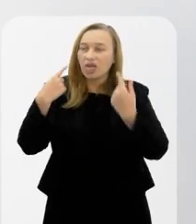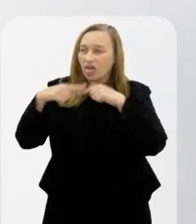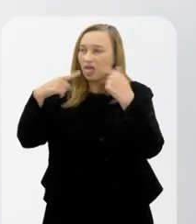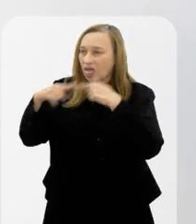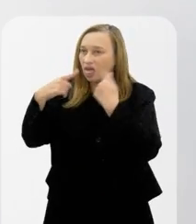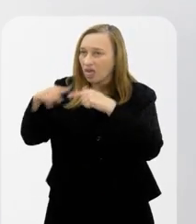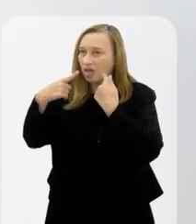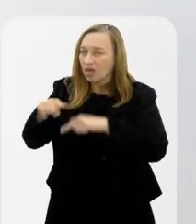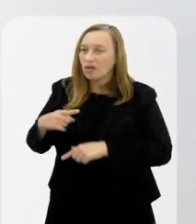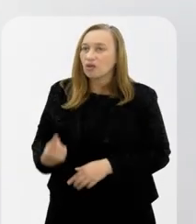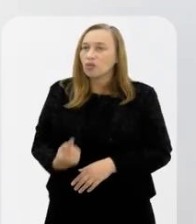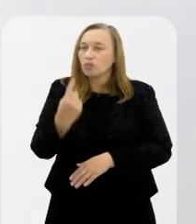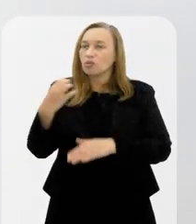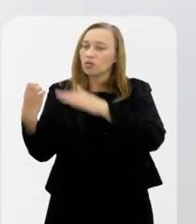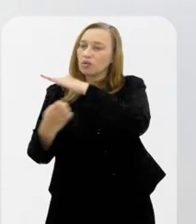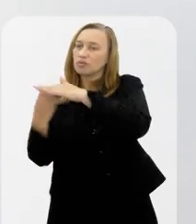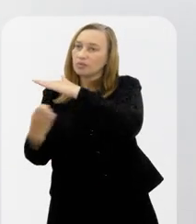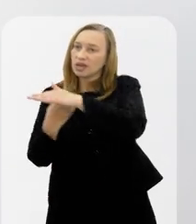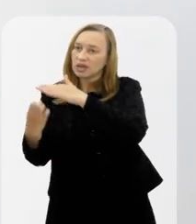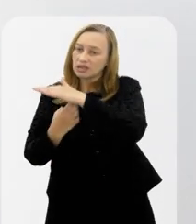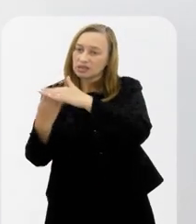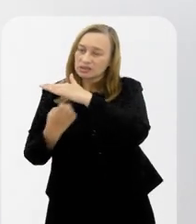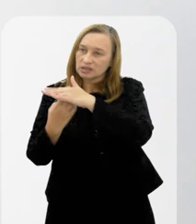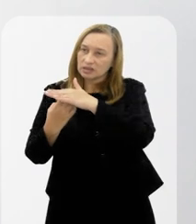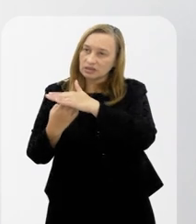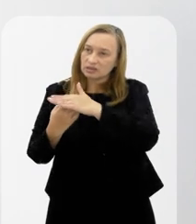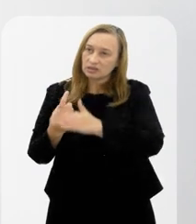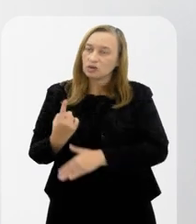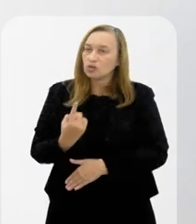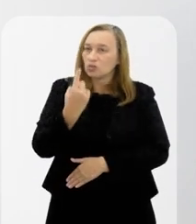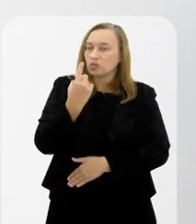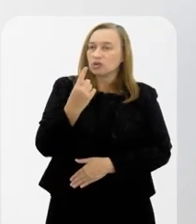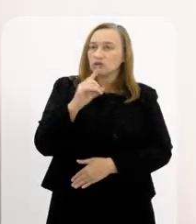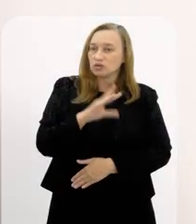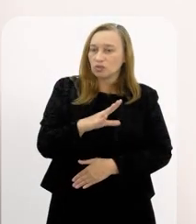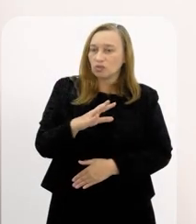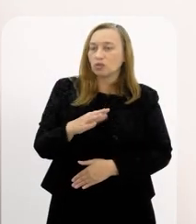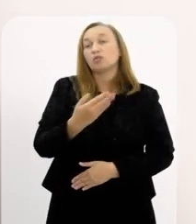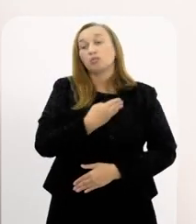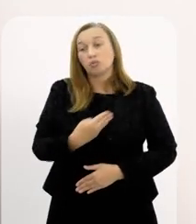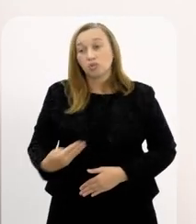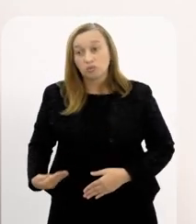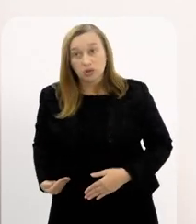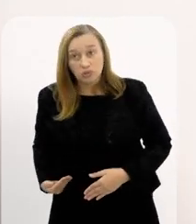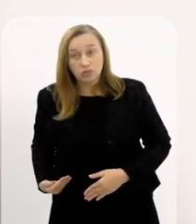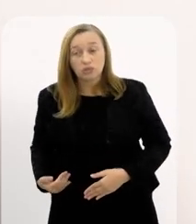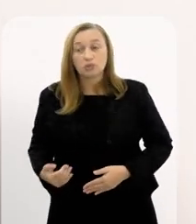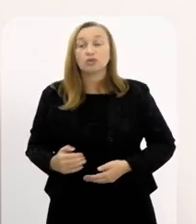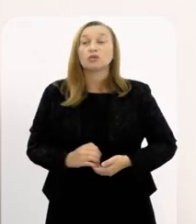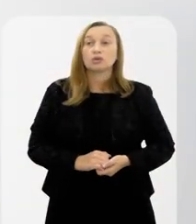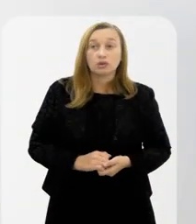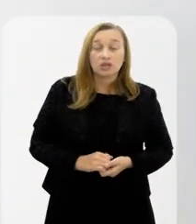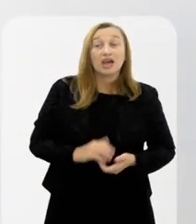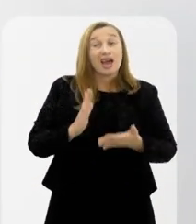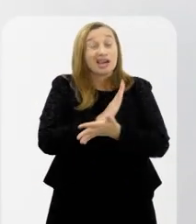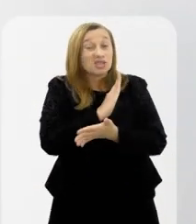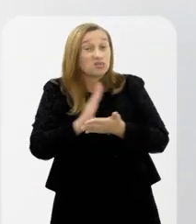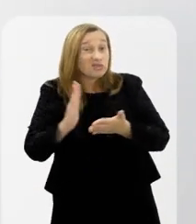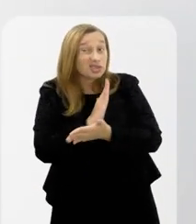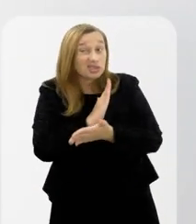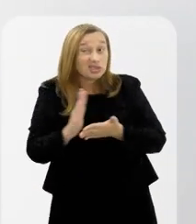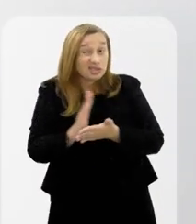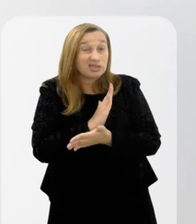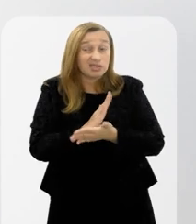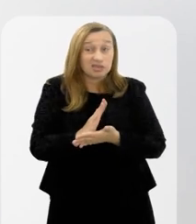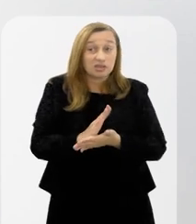só envolvendo uma concessionária de um serviço eh de serviço público eh e muas das